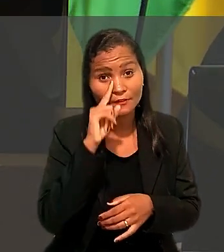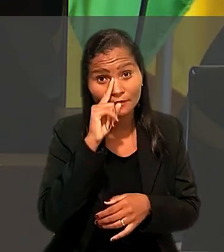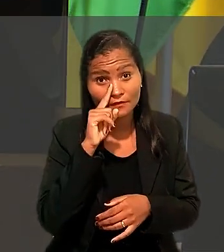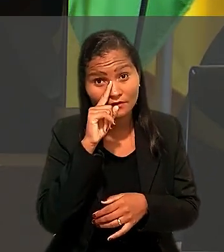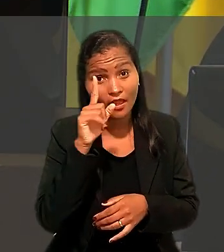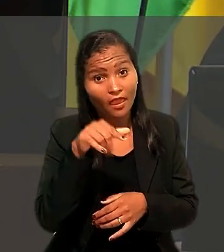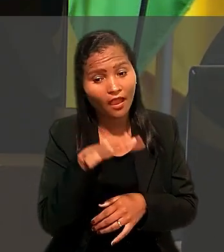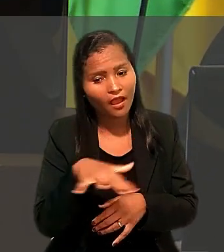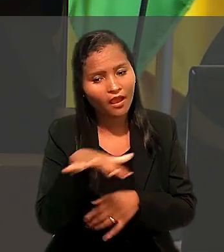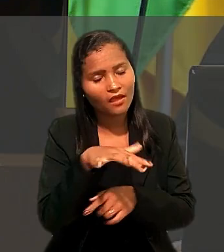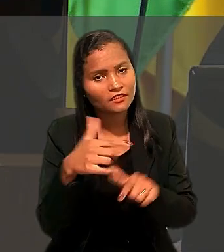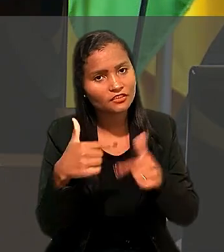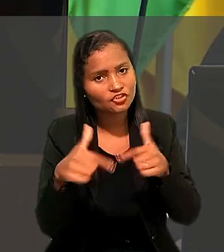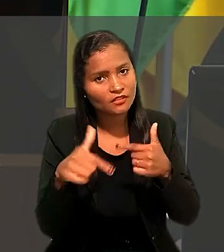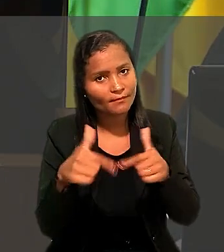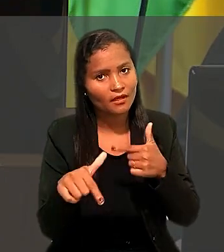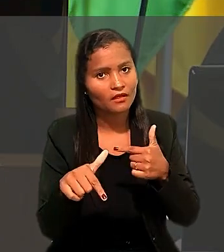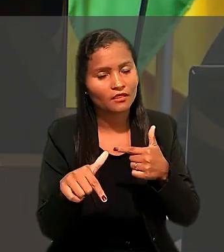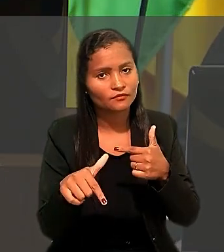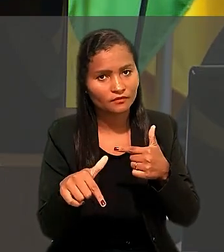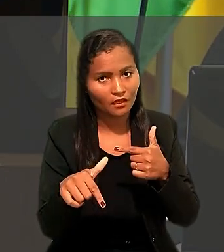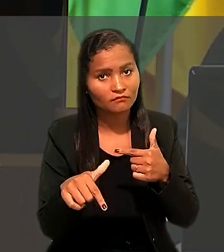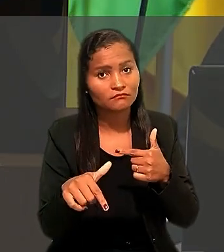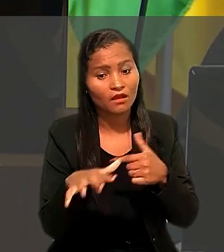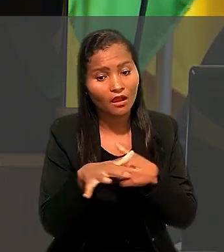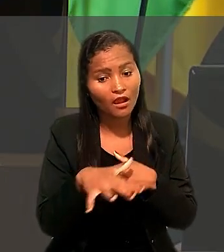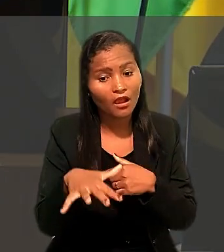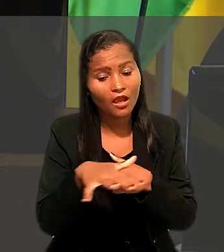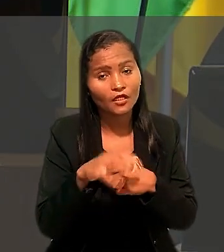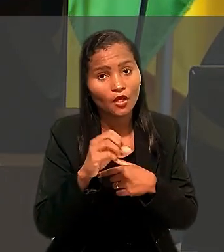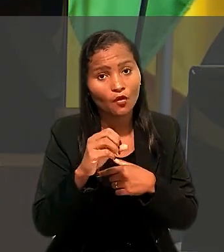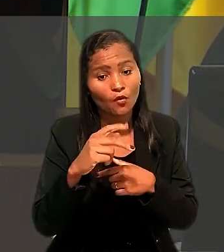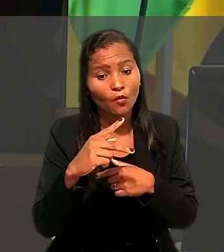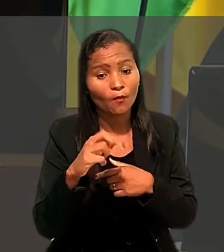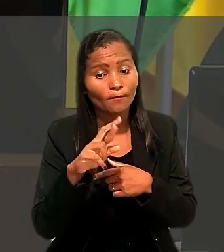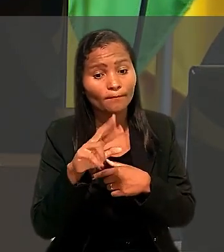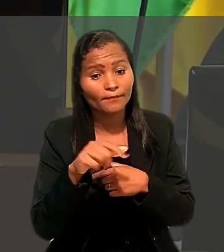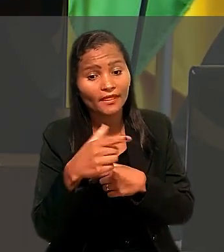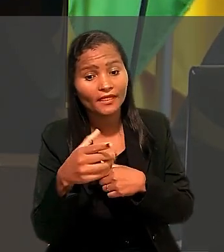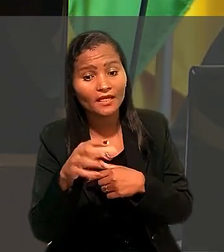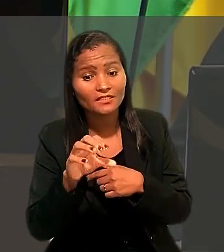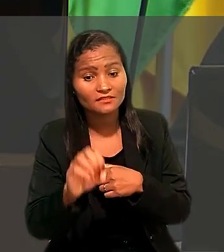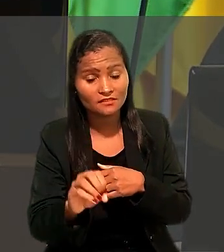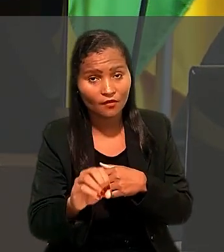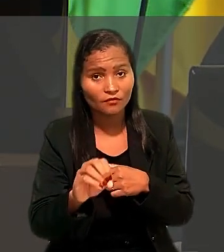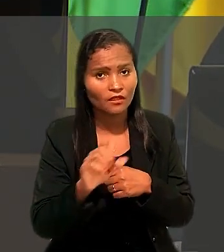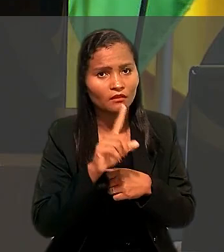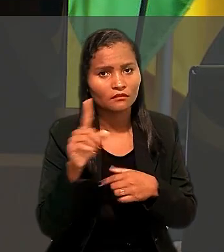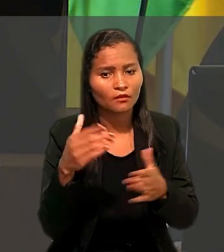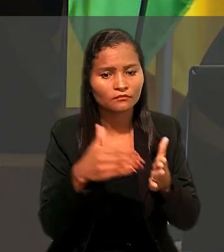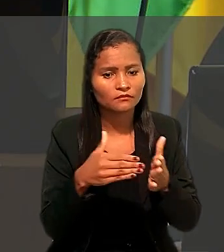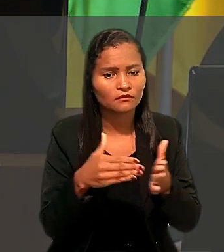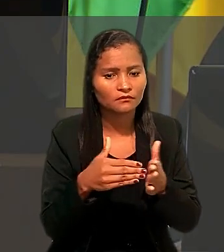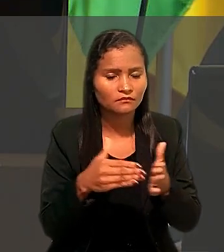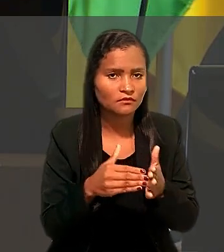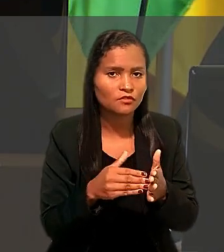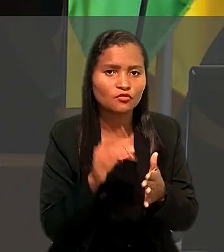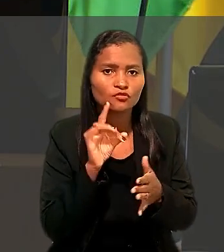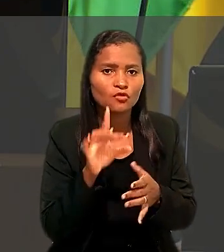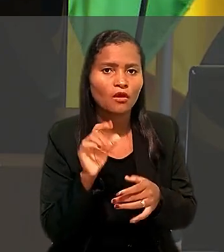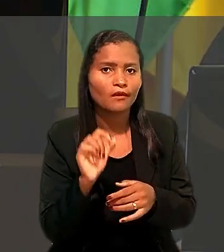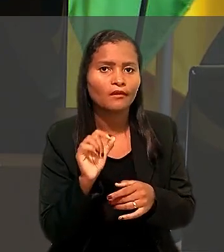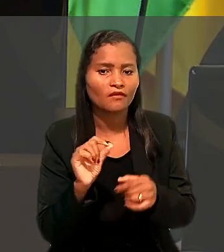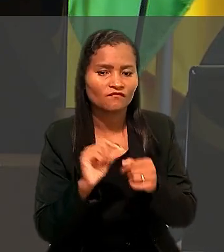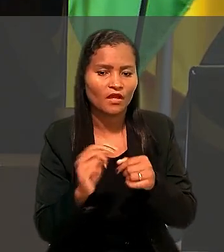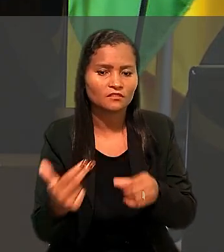diz respeito à área de operação. Segundo ele, ao se referir à área de operação, a norma não pretendeu restringir sua aplicação